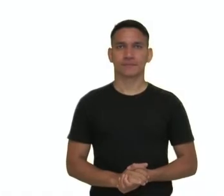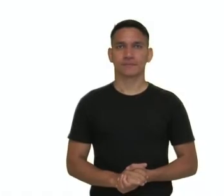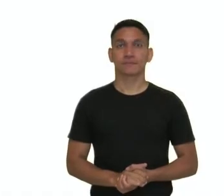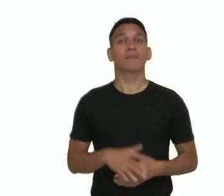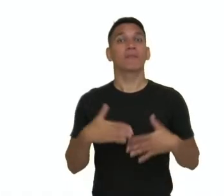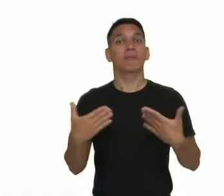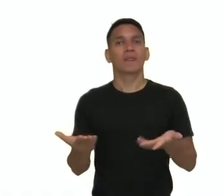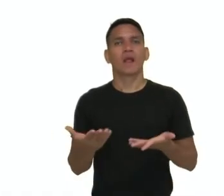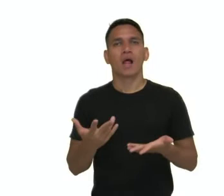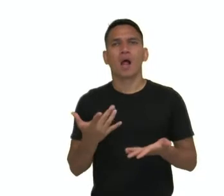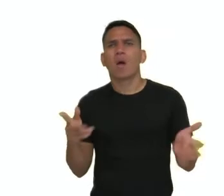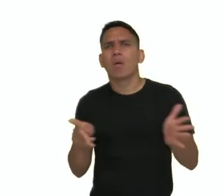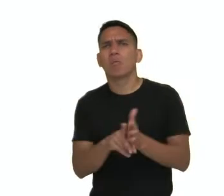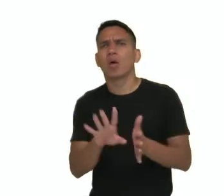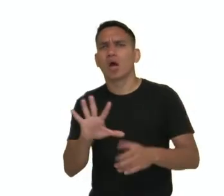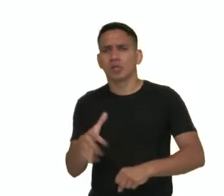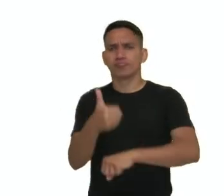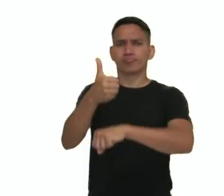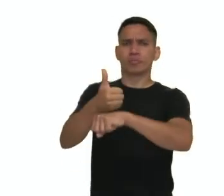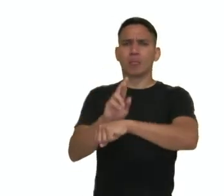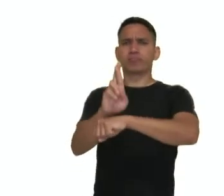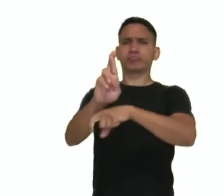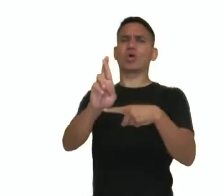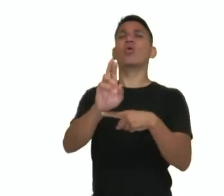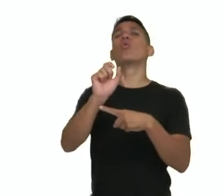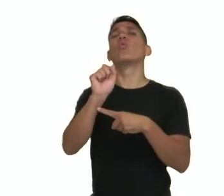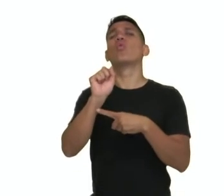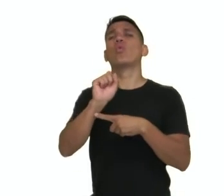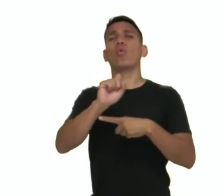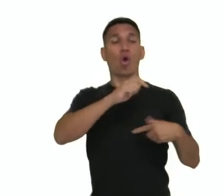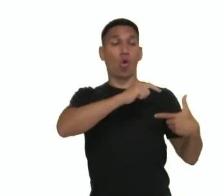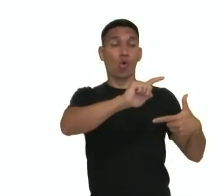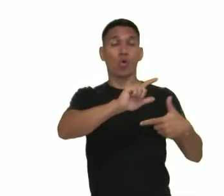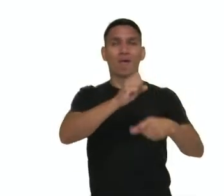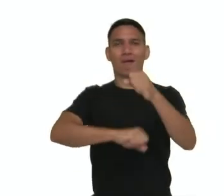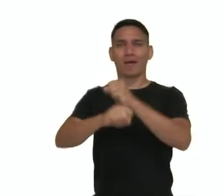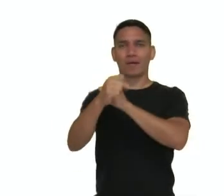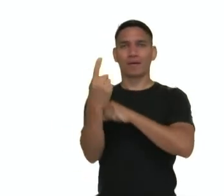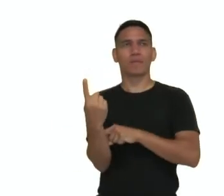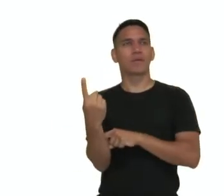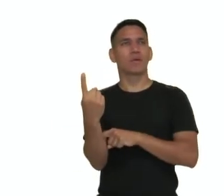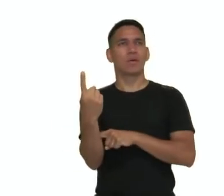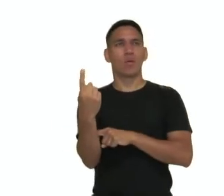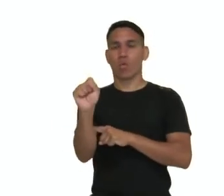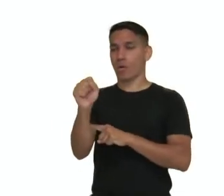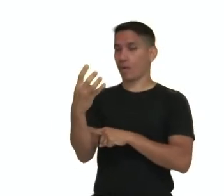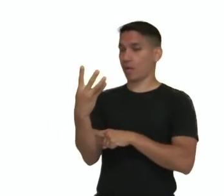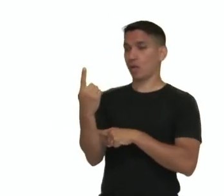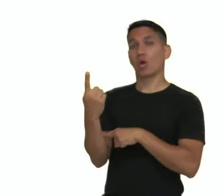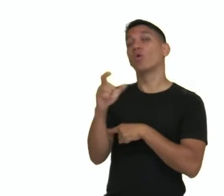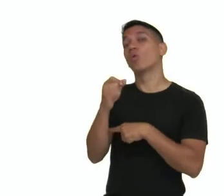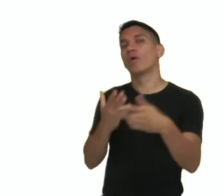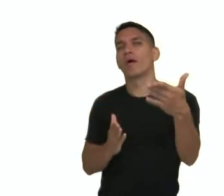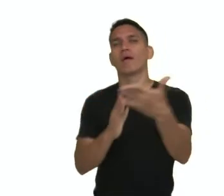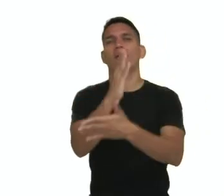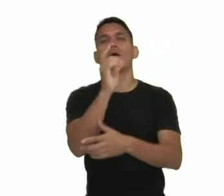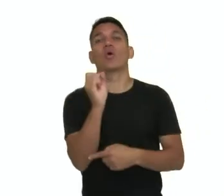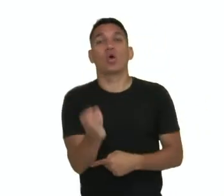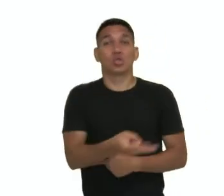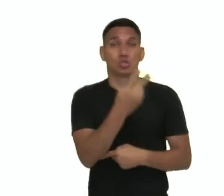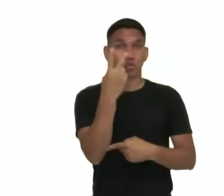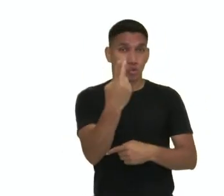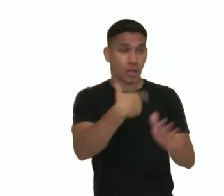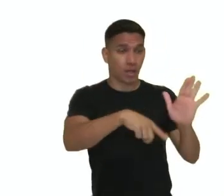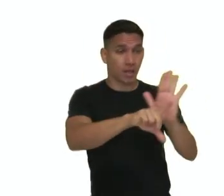poder, os conservadores, eles, no ano de 1841, eles vão aprovar, né, duas